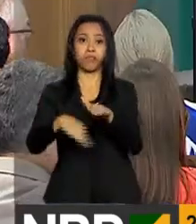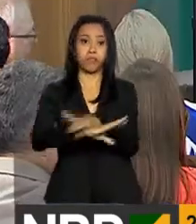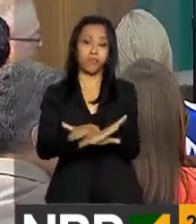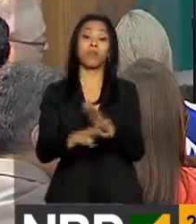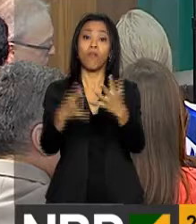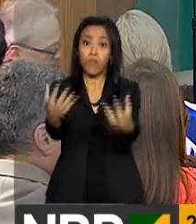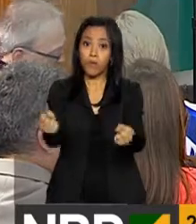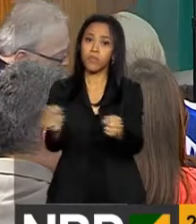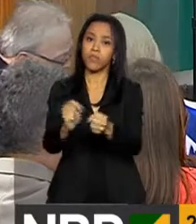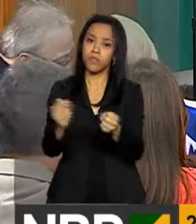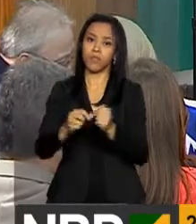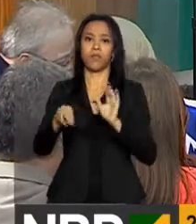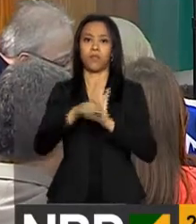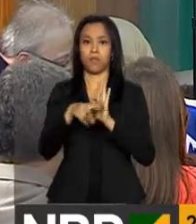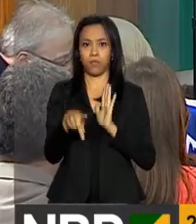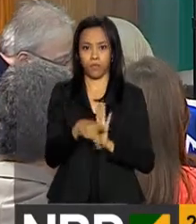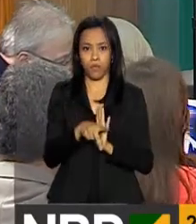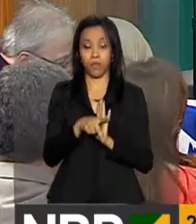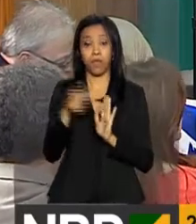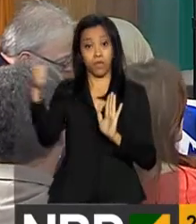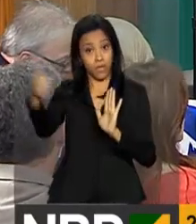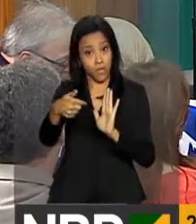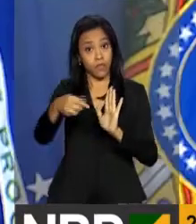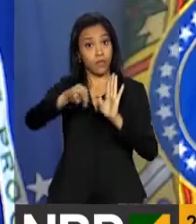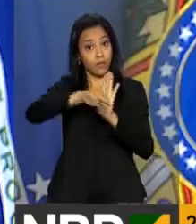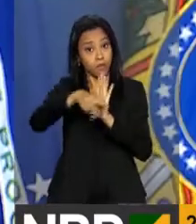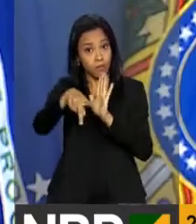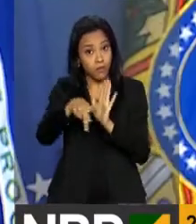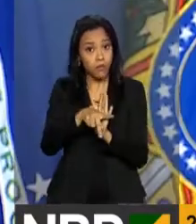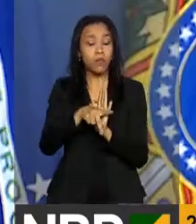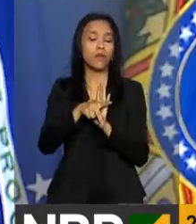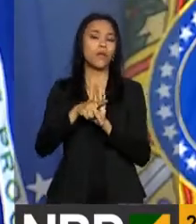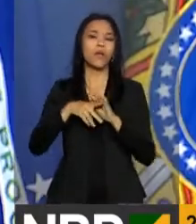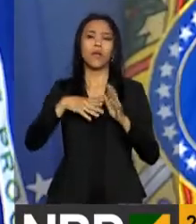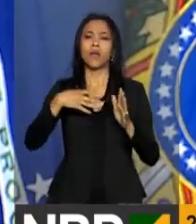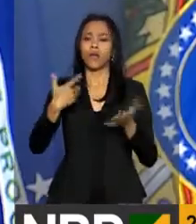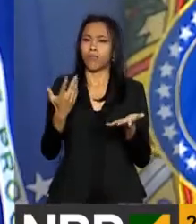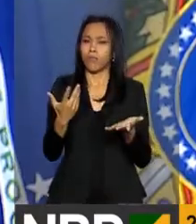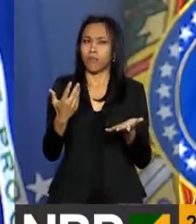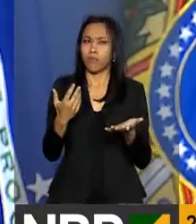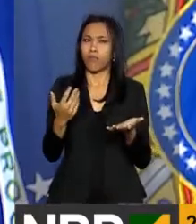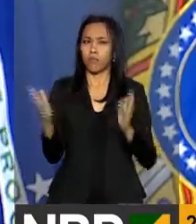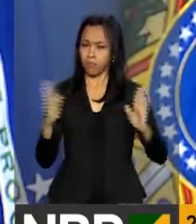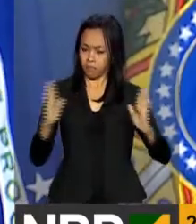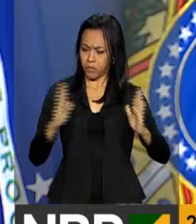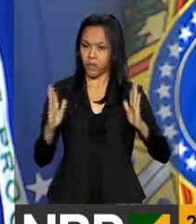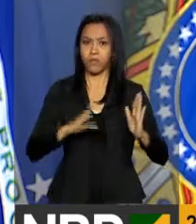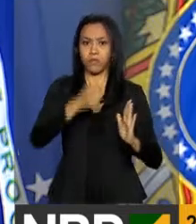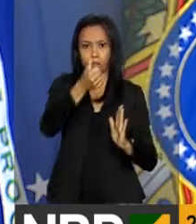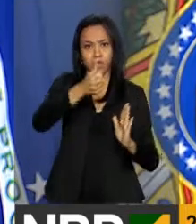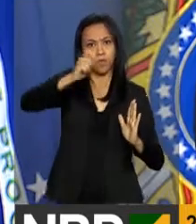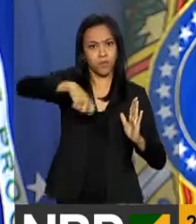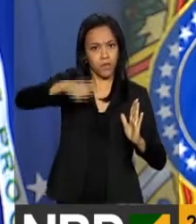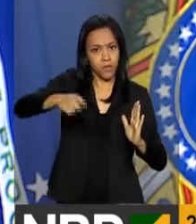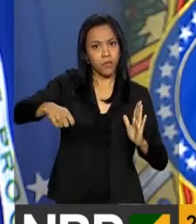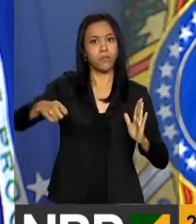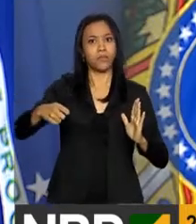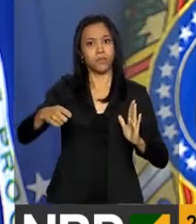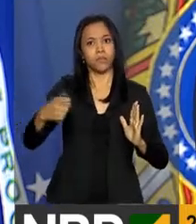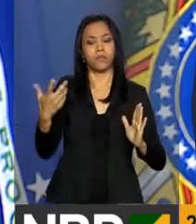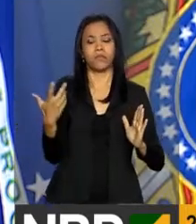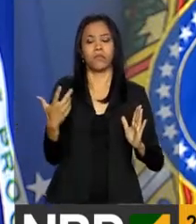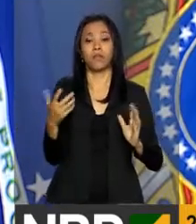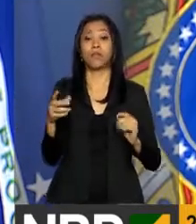é e esta medida provisória também ao longo do tempo praticamente seis meses como os intervalos todos